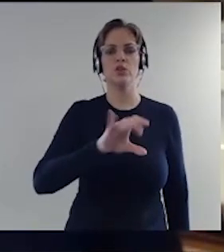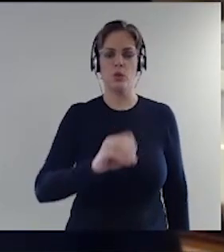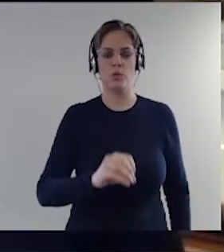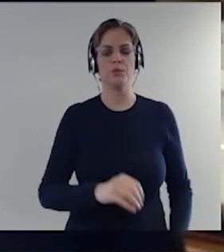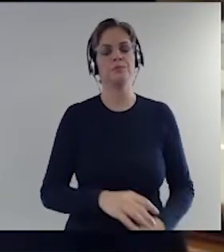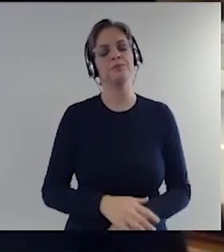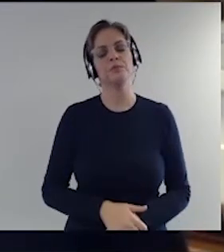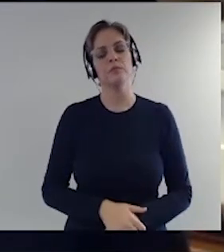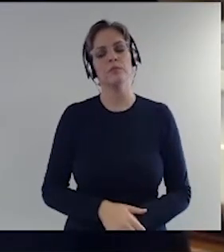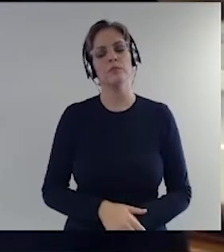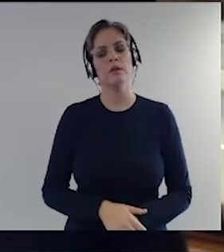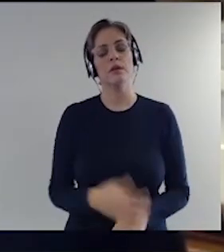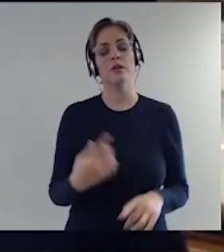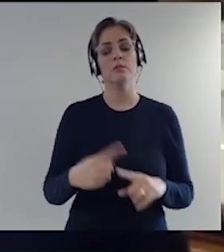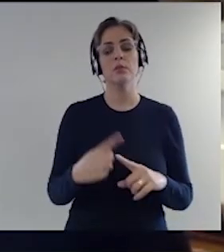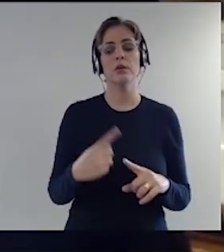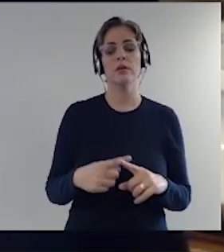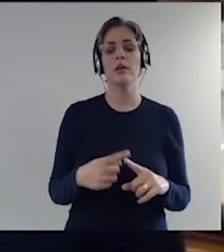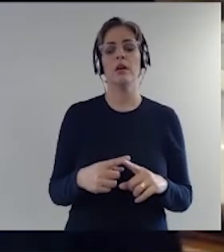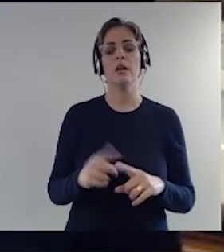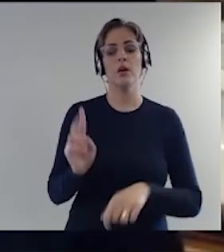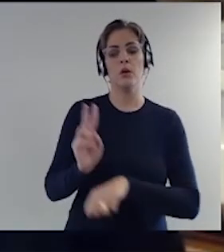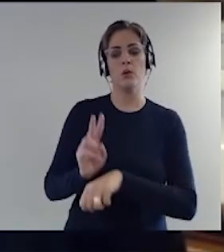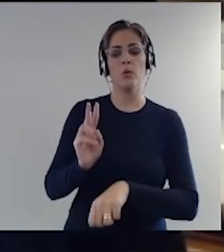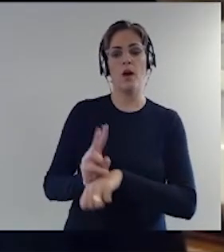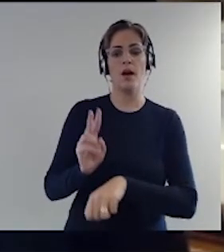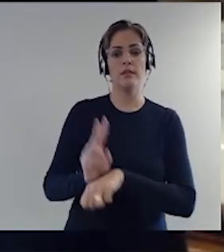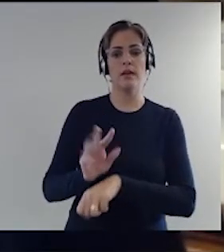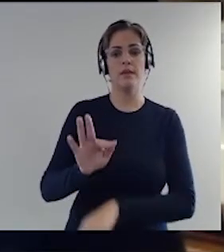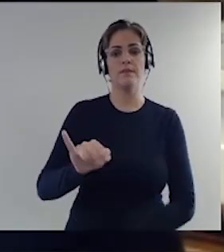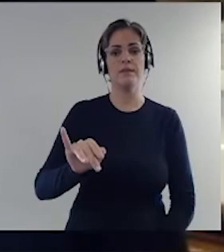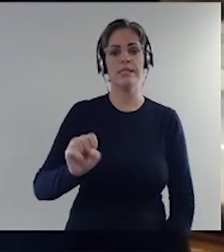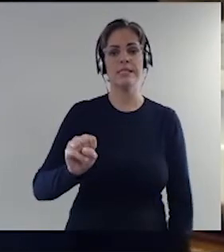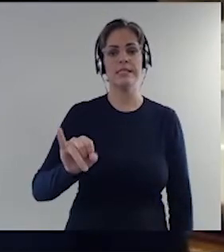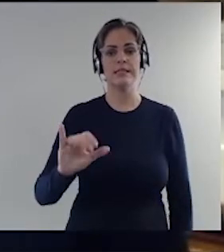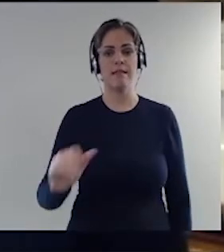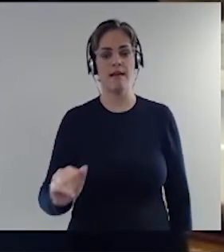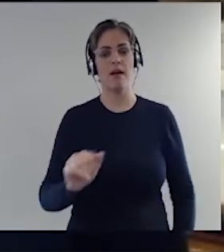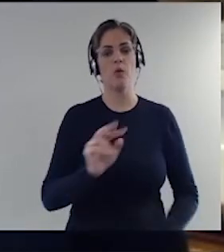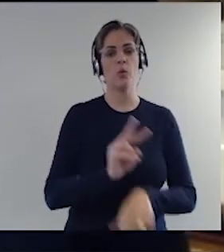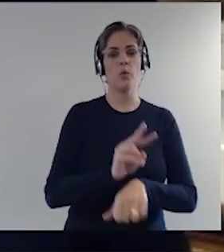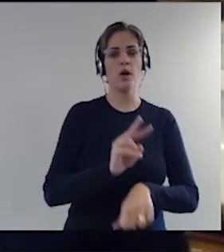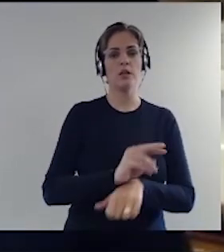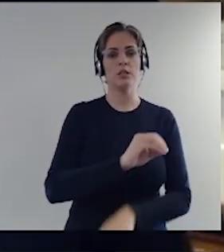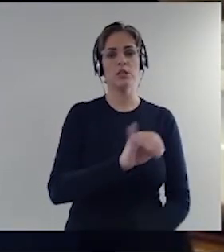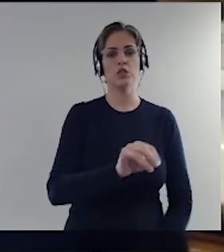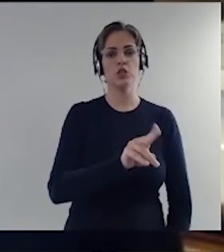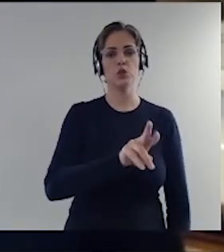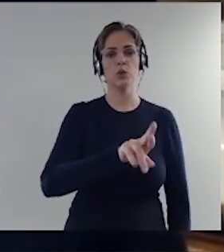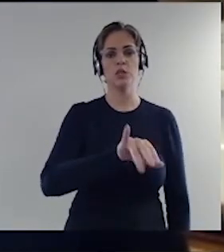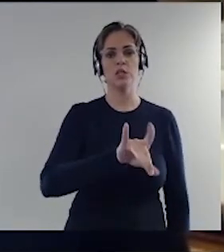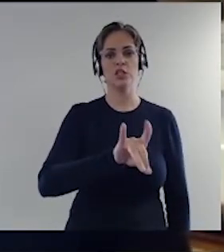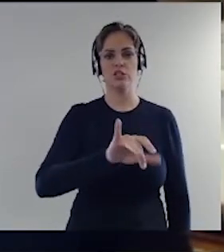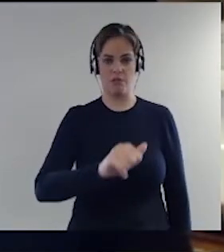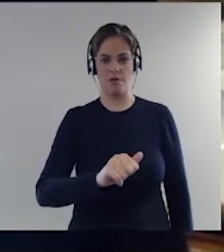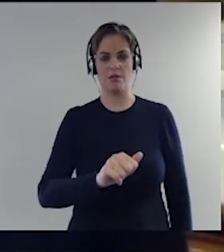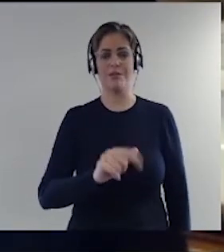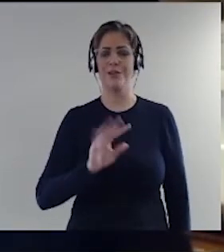da divisão entre guarda física e jurídica é que todos nós, pais, pai e